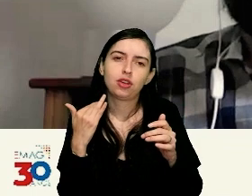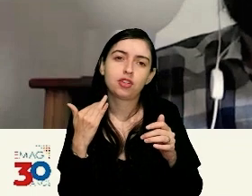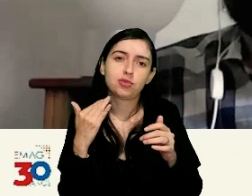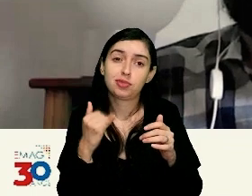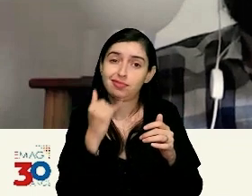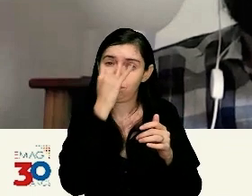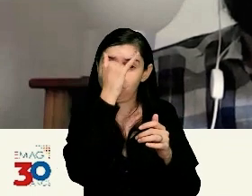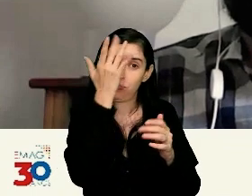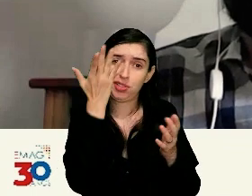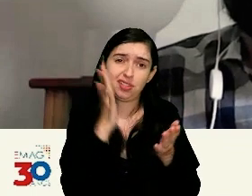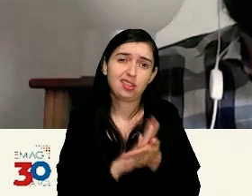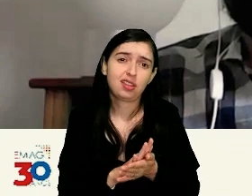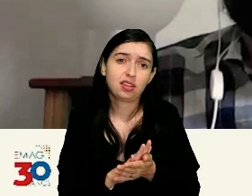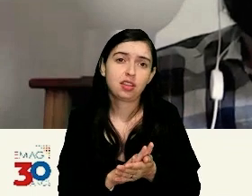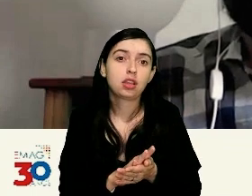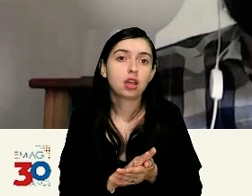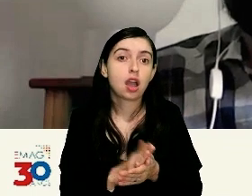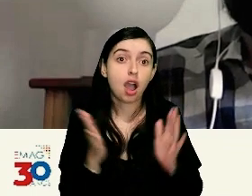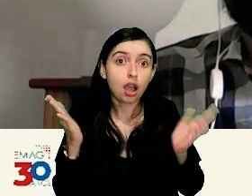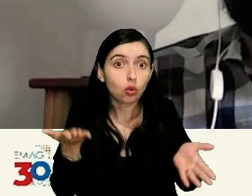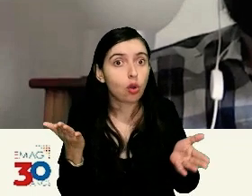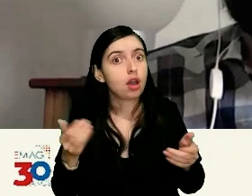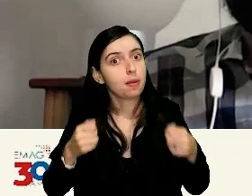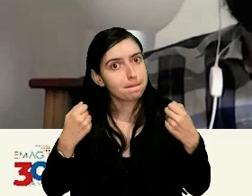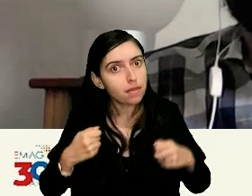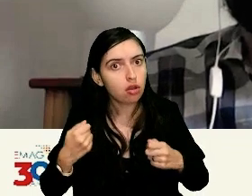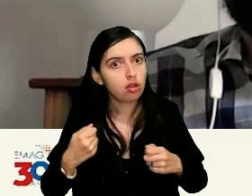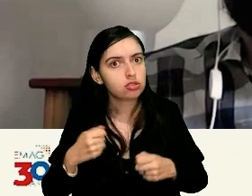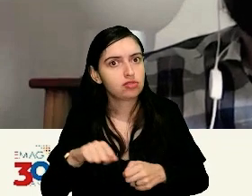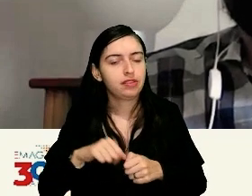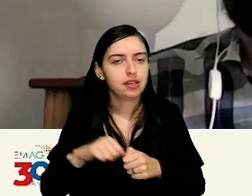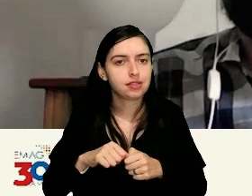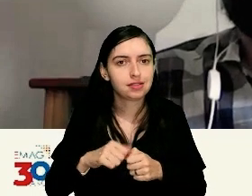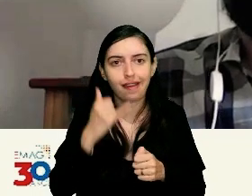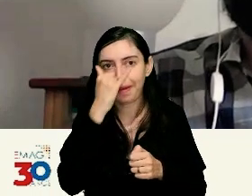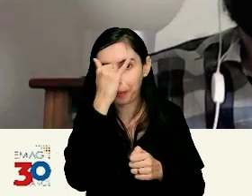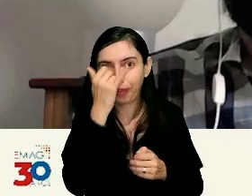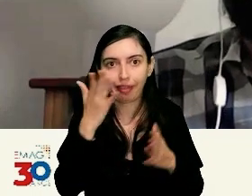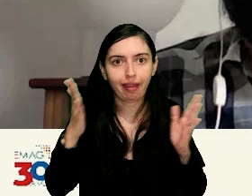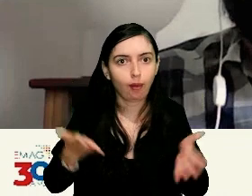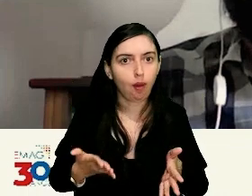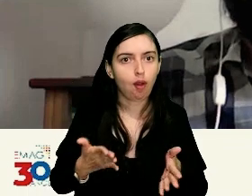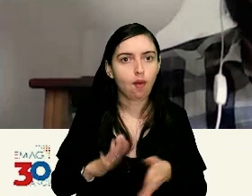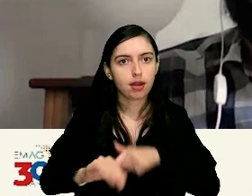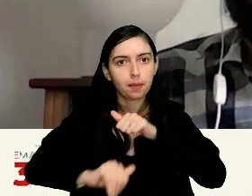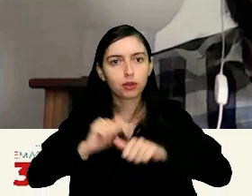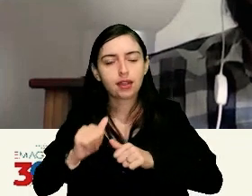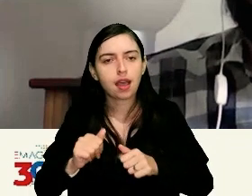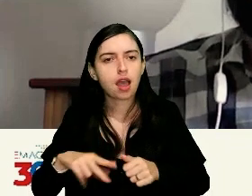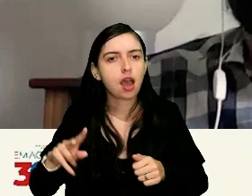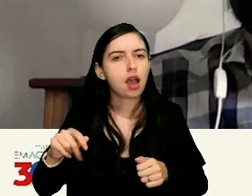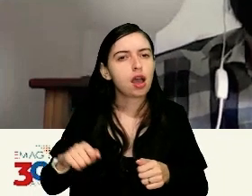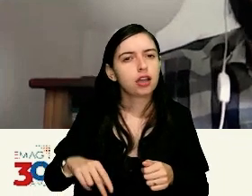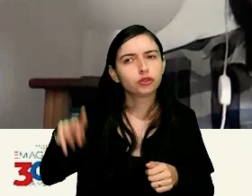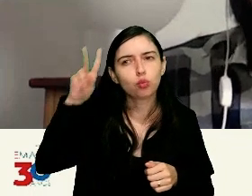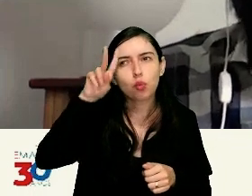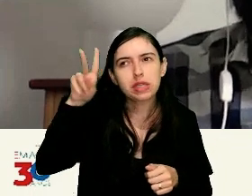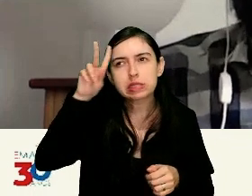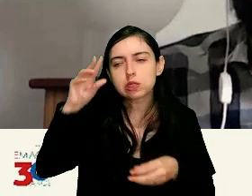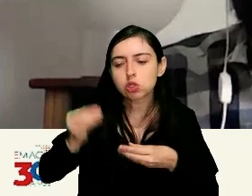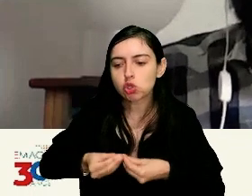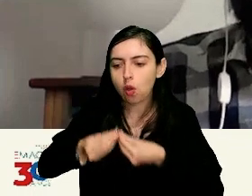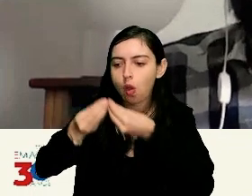gente pode fazer uma série de coisas agora e de deixar um legado, porque é isso que a gente está falando aqui também, de